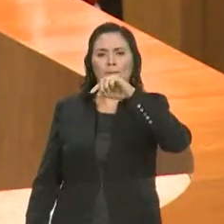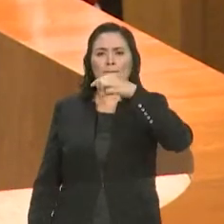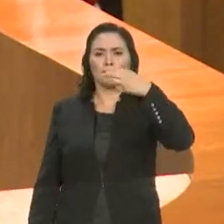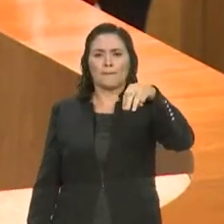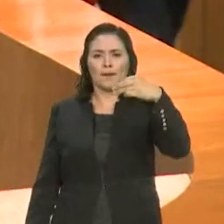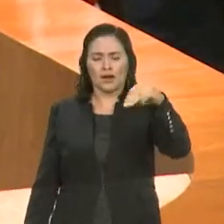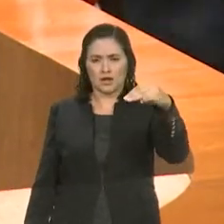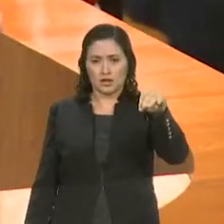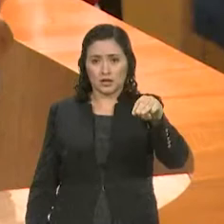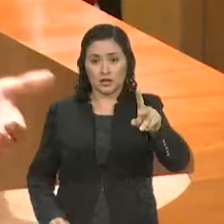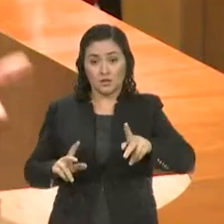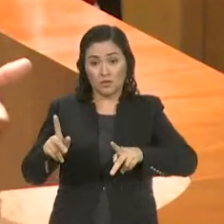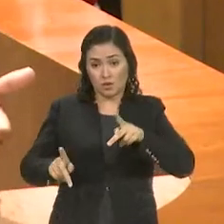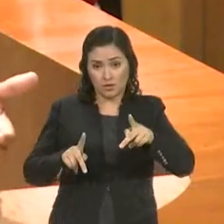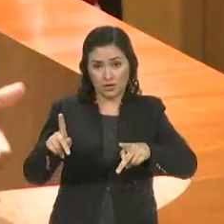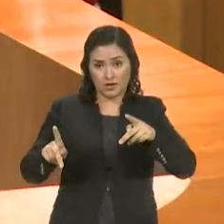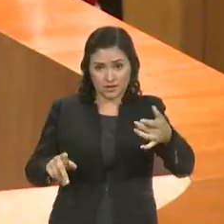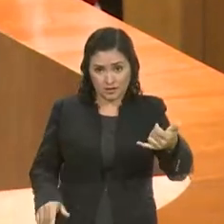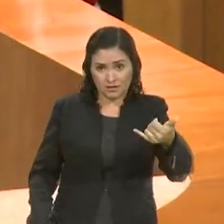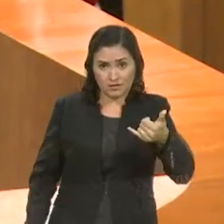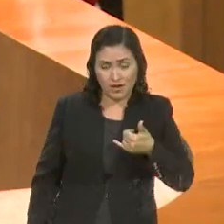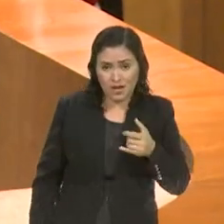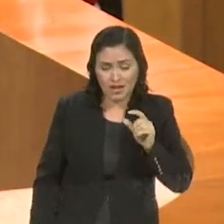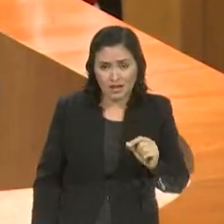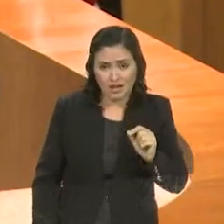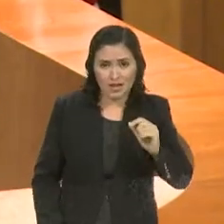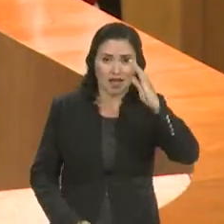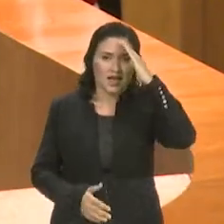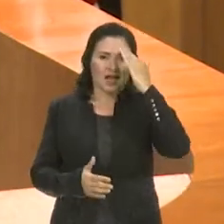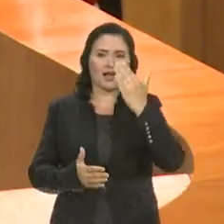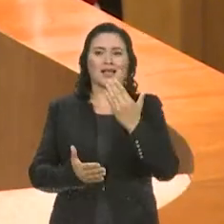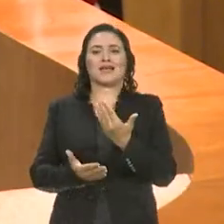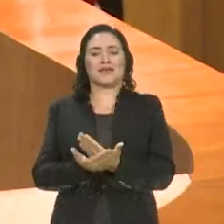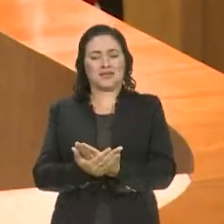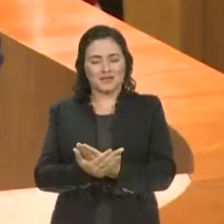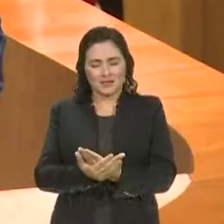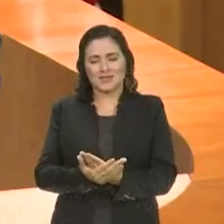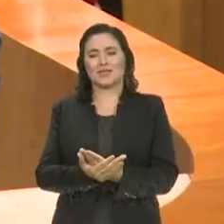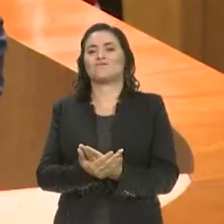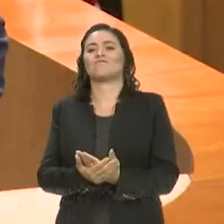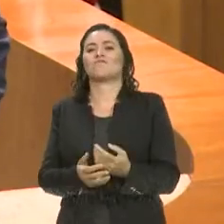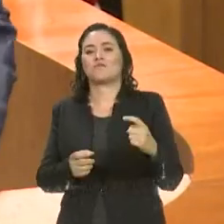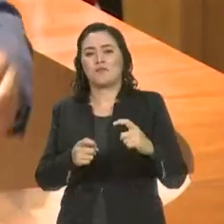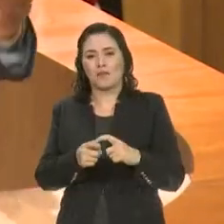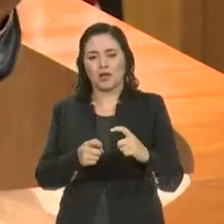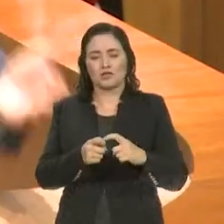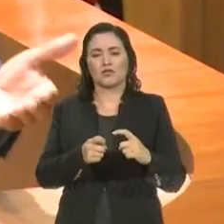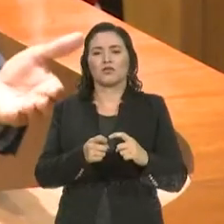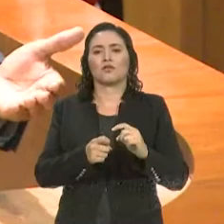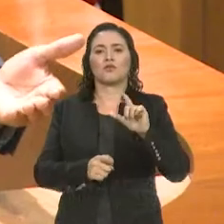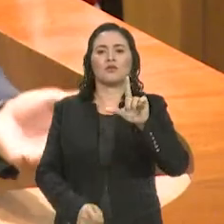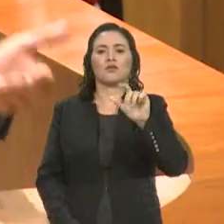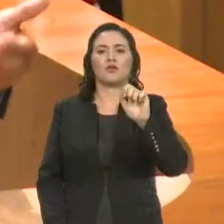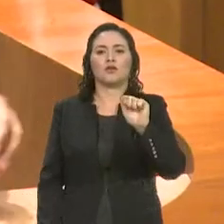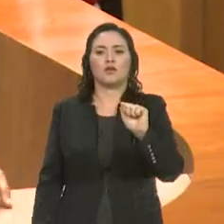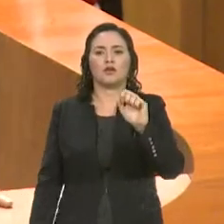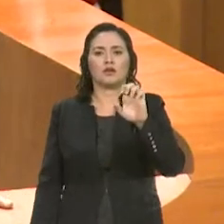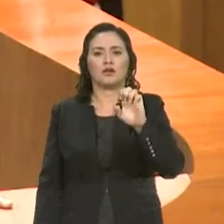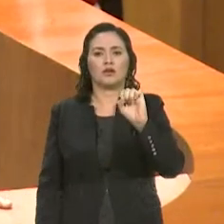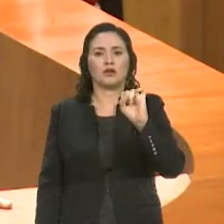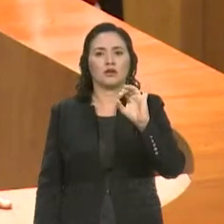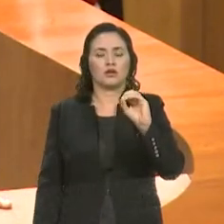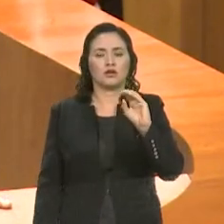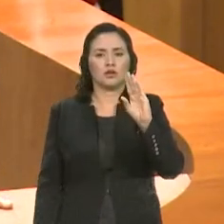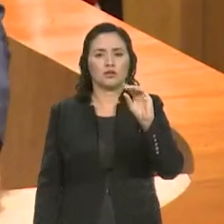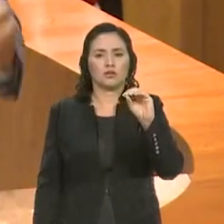A população do Maranhão tem depositado confiança no médico doutor Laésio Bonfim, o ex-prefeito da